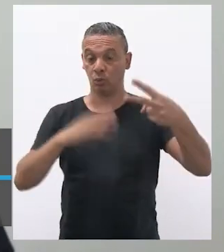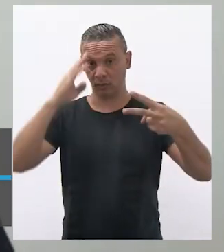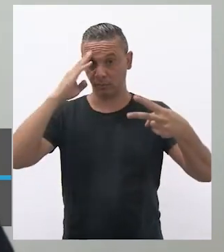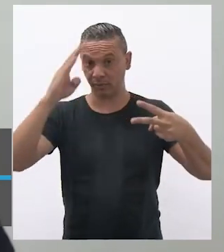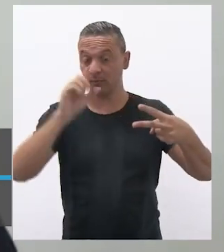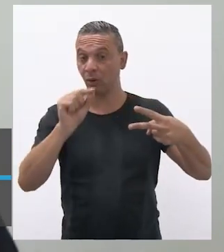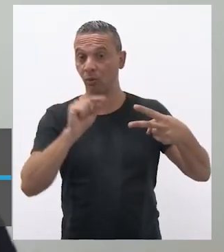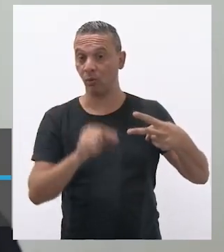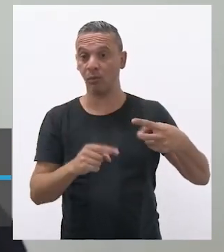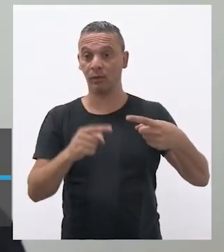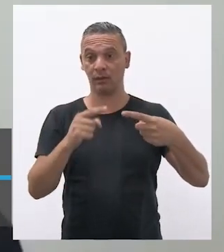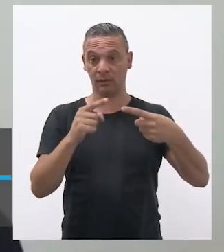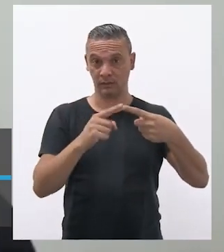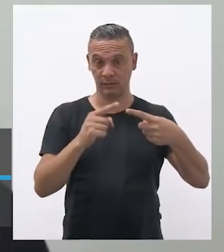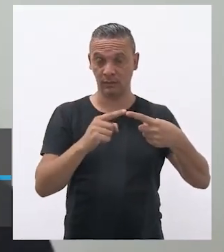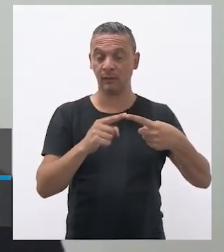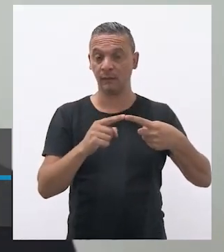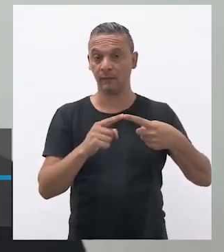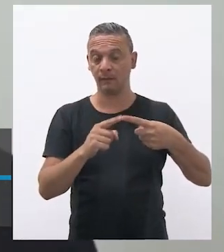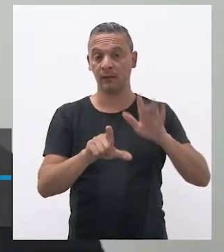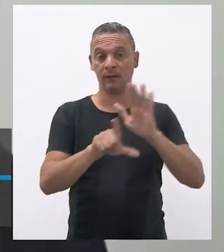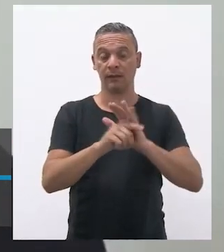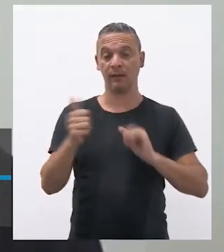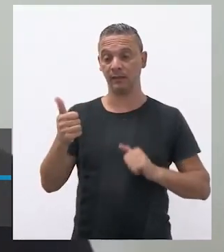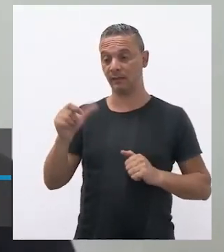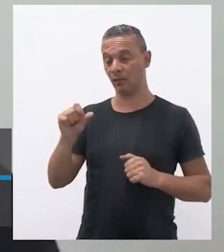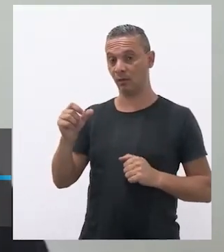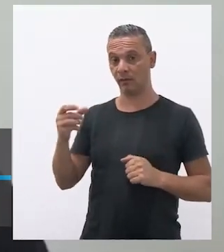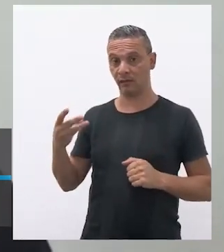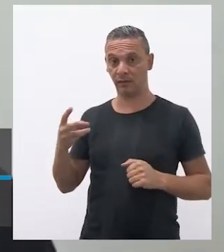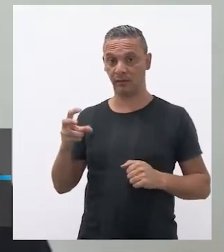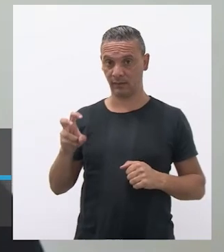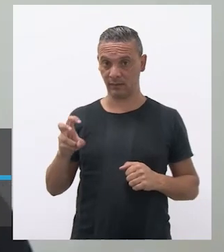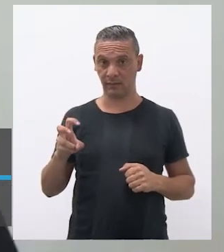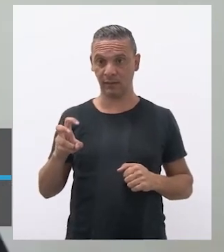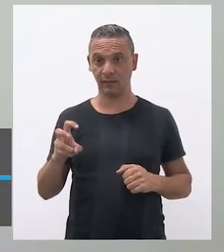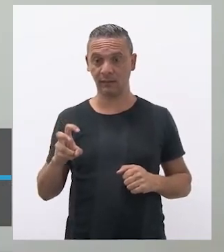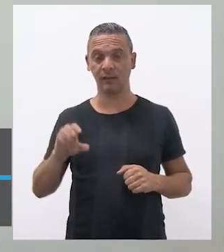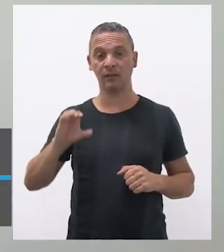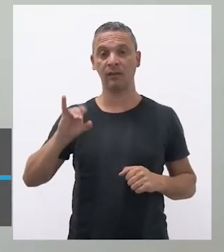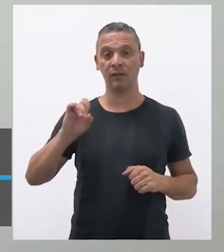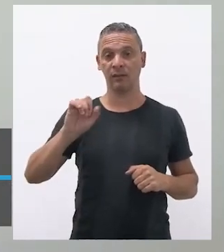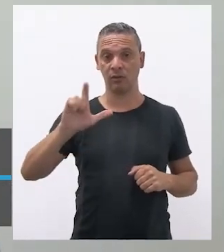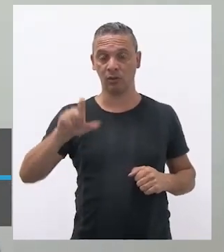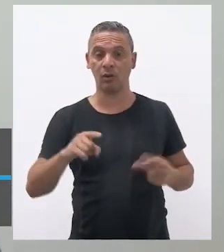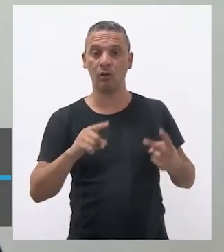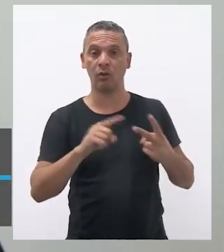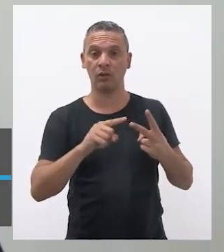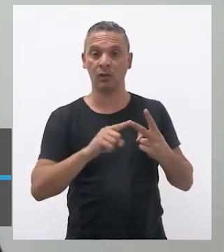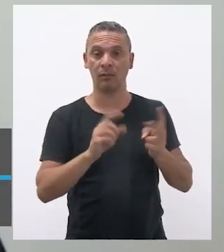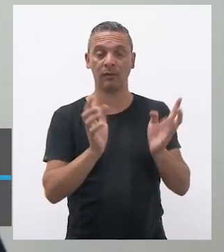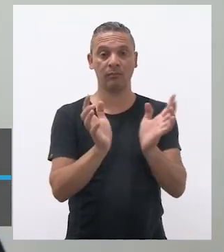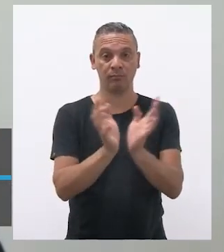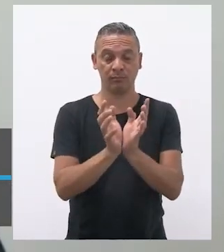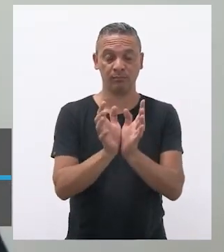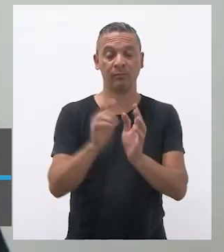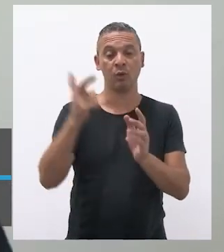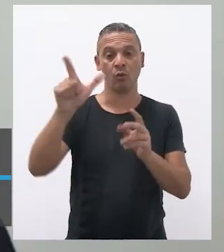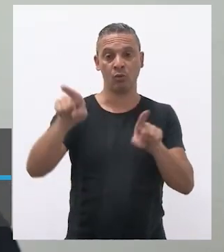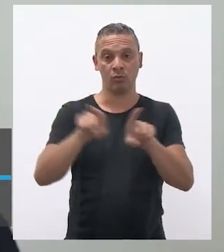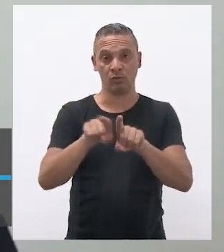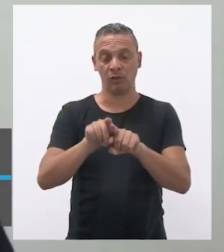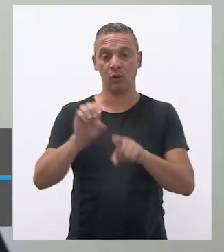para a utilização da violência do lado de todos esses mecanismos sociais de controle da mulher que eu citei até agora, como